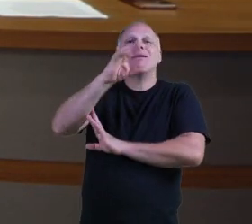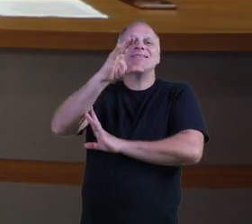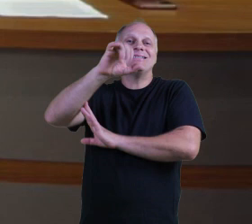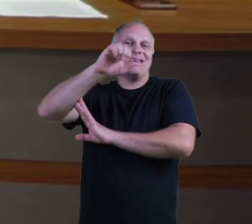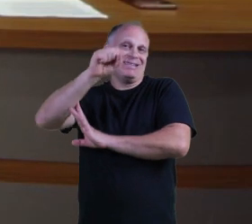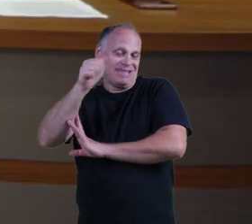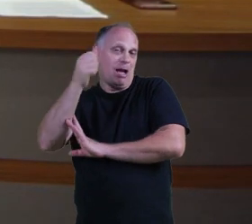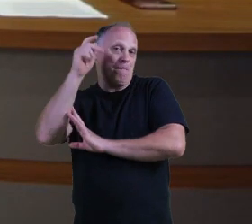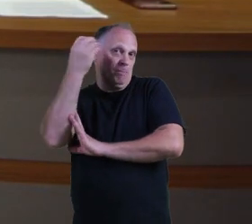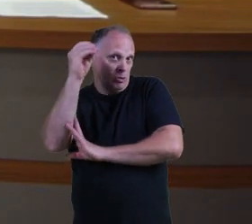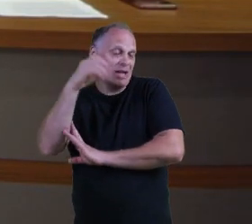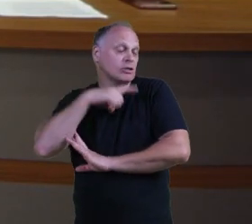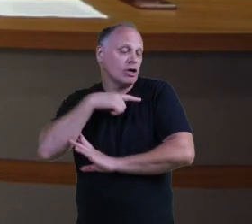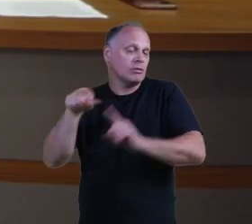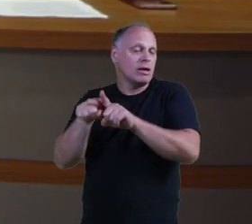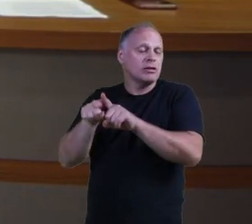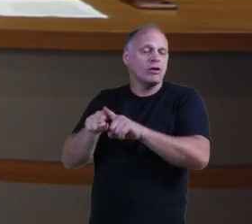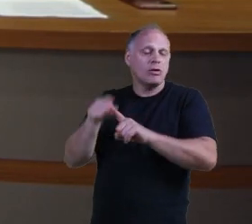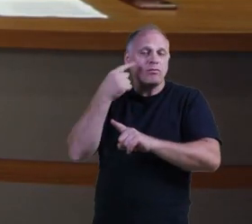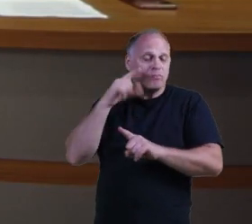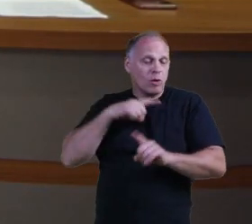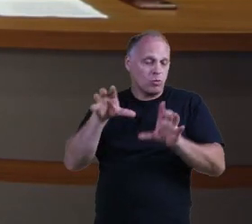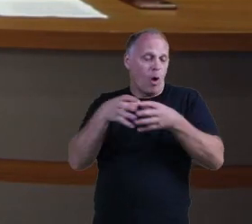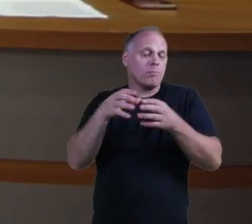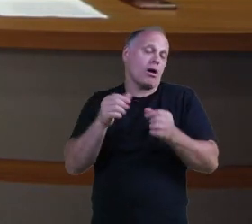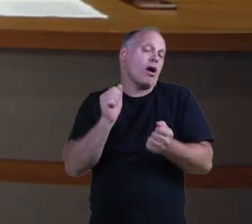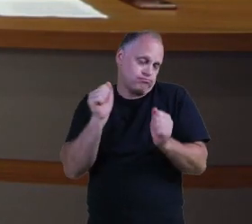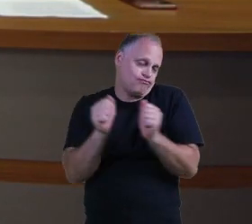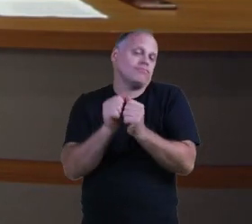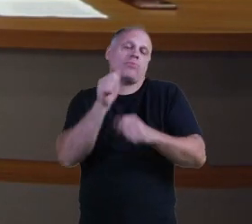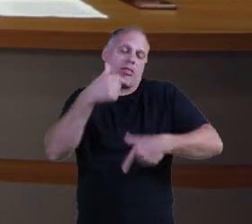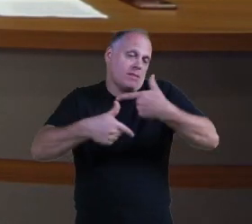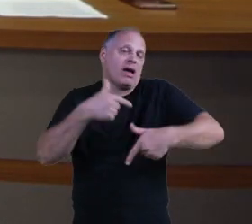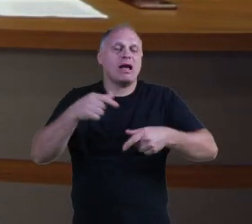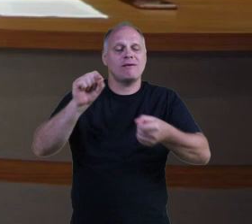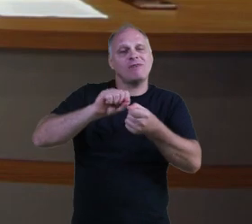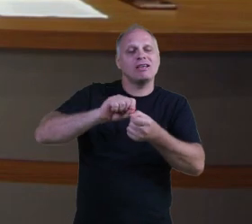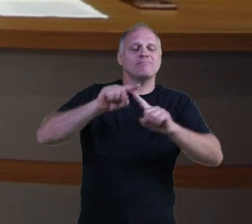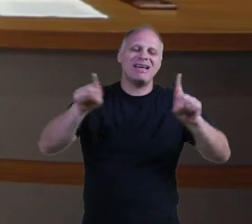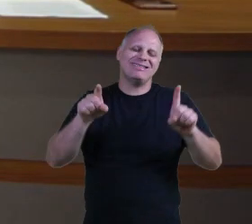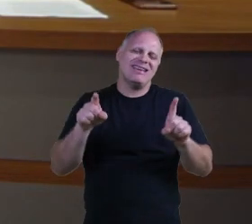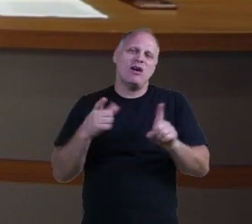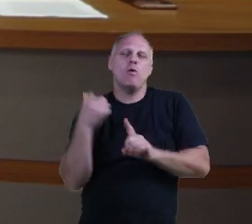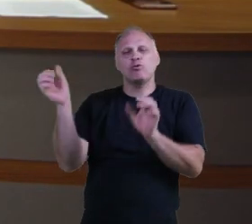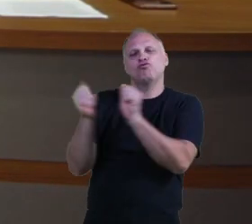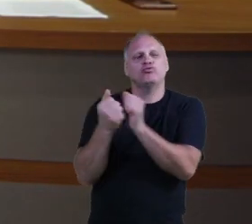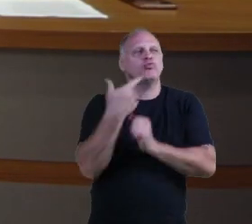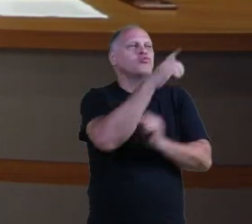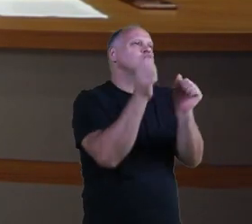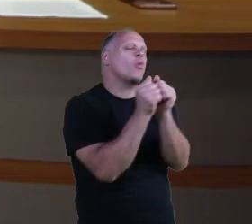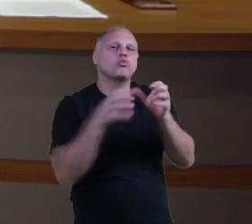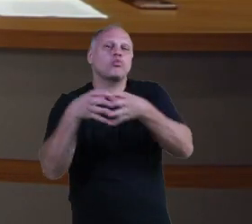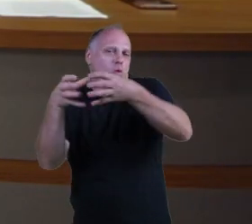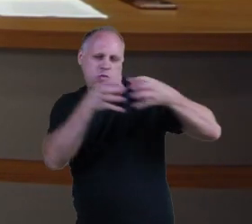si sozinho, como tinha uma rádio Princesa de Porto Alegre. Então, como hoje, assim, a